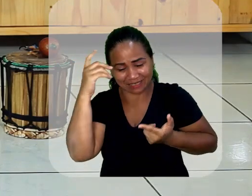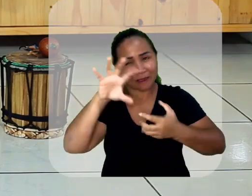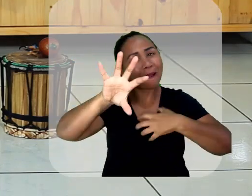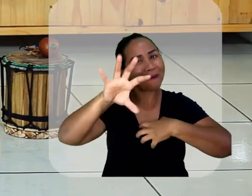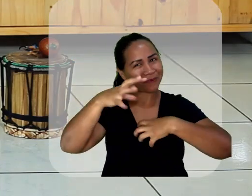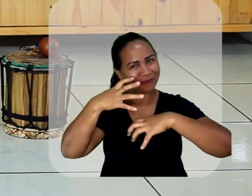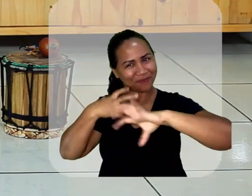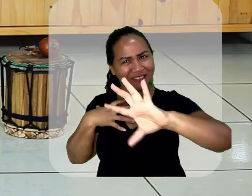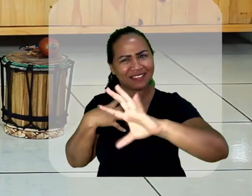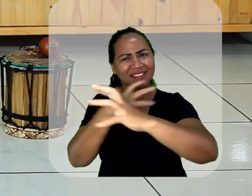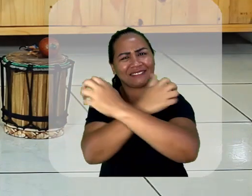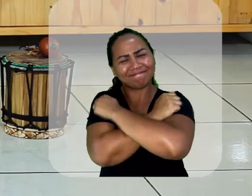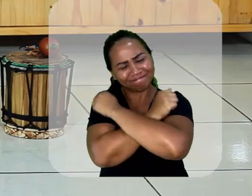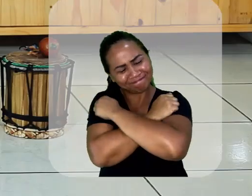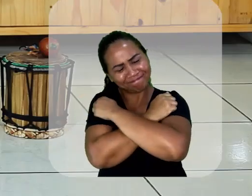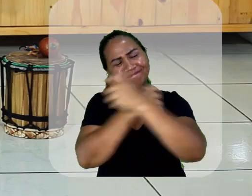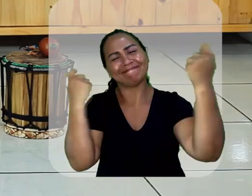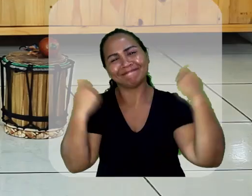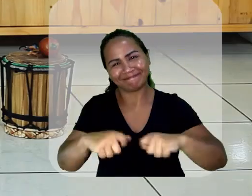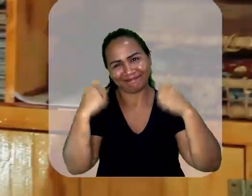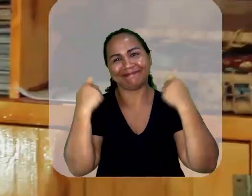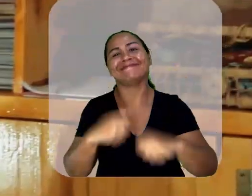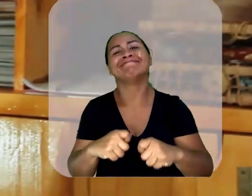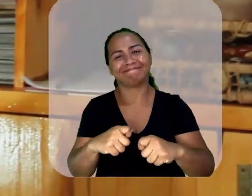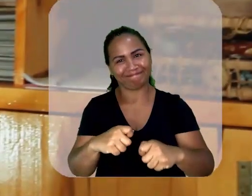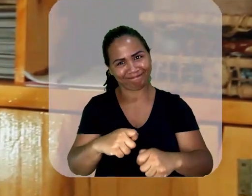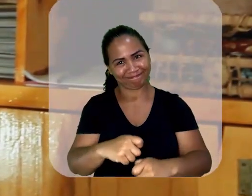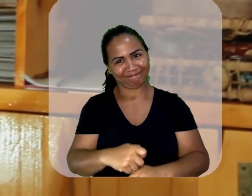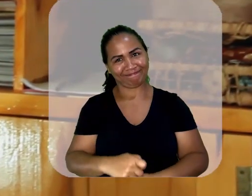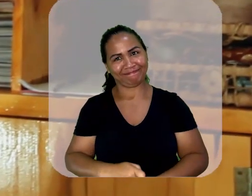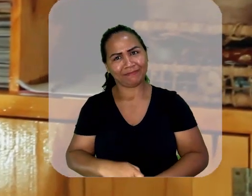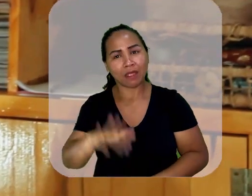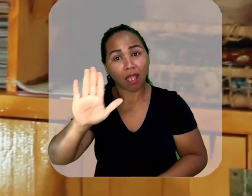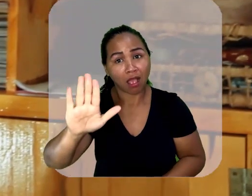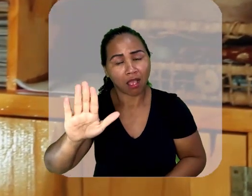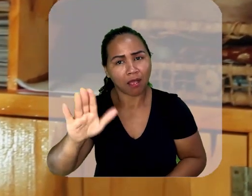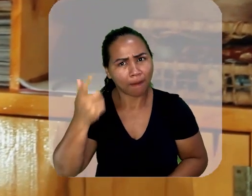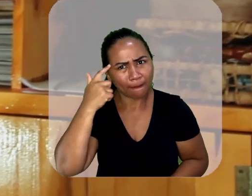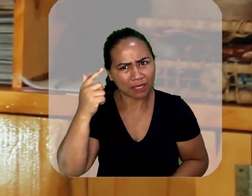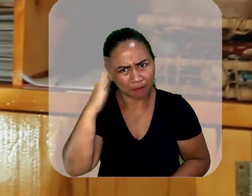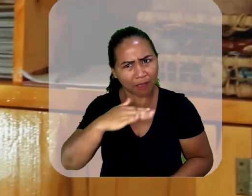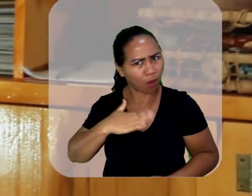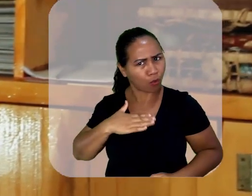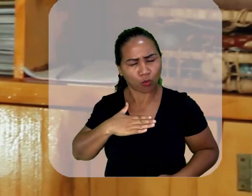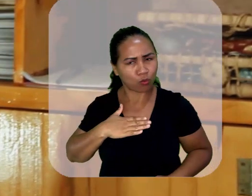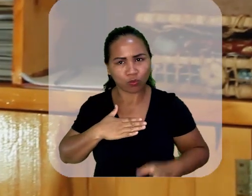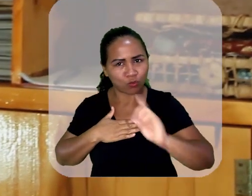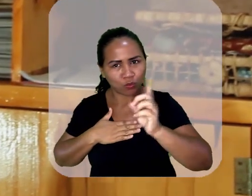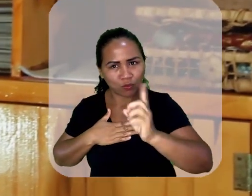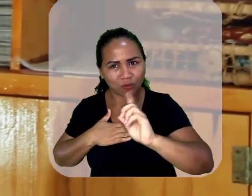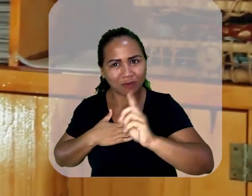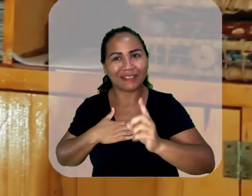eu sente de abraços precisão. Olhe, não me leve a mal, não me leve